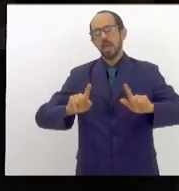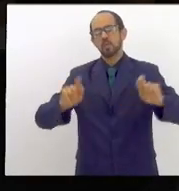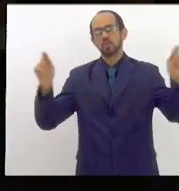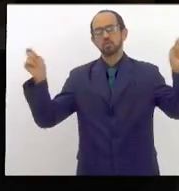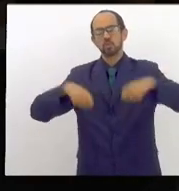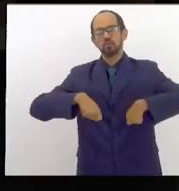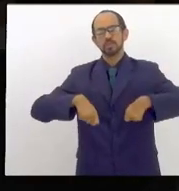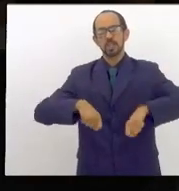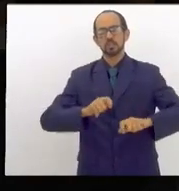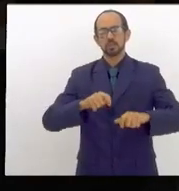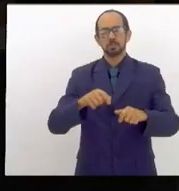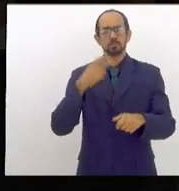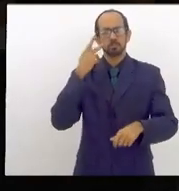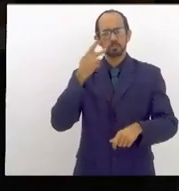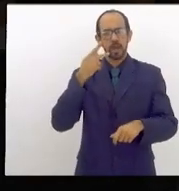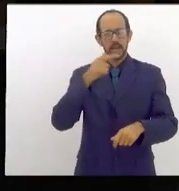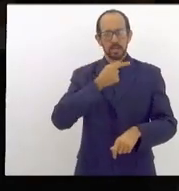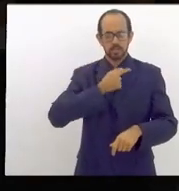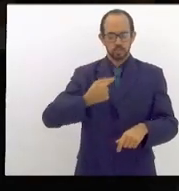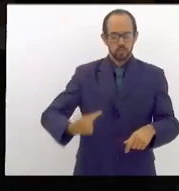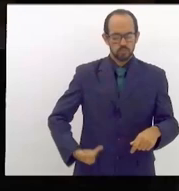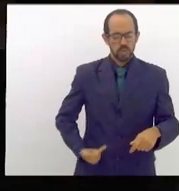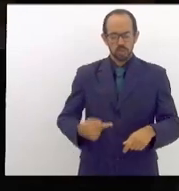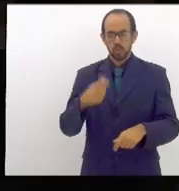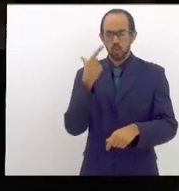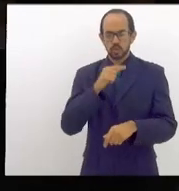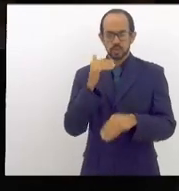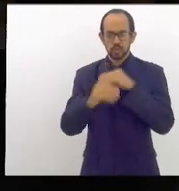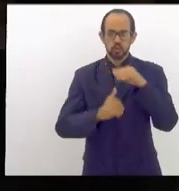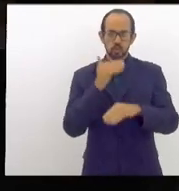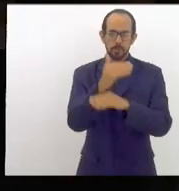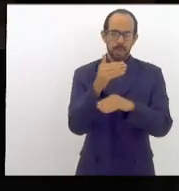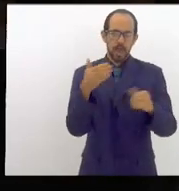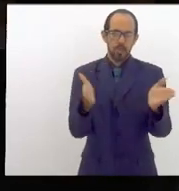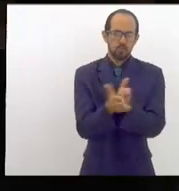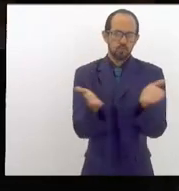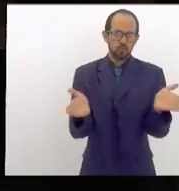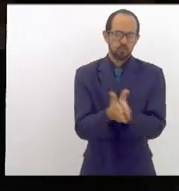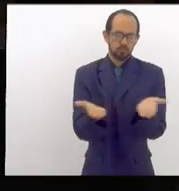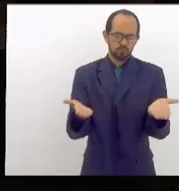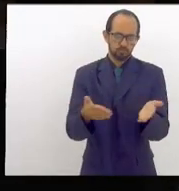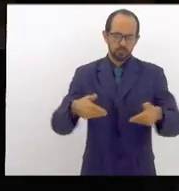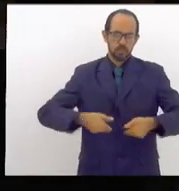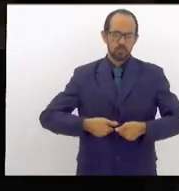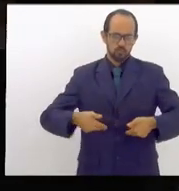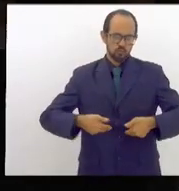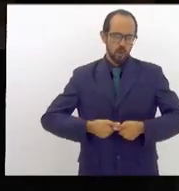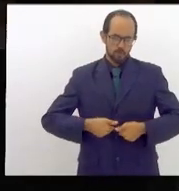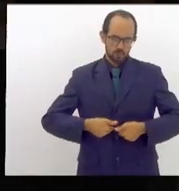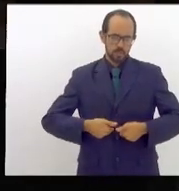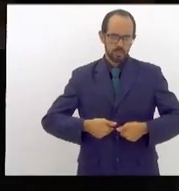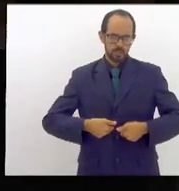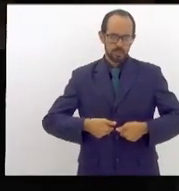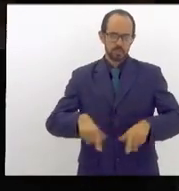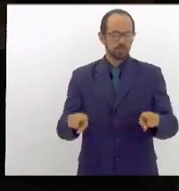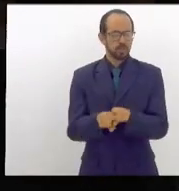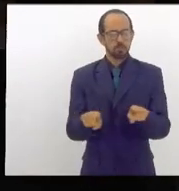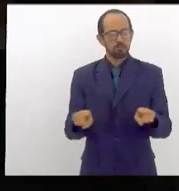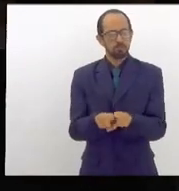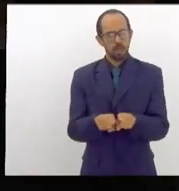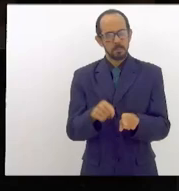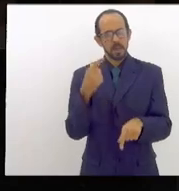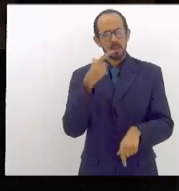para esse Governador superar a fome a miséria e a pobreza não suficiente para este Governador